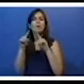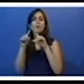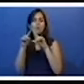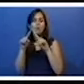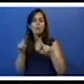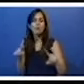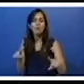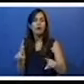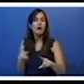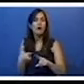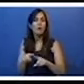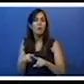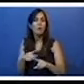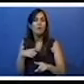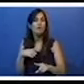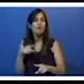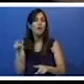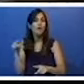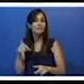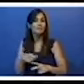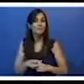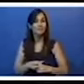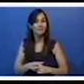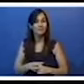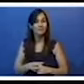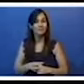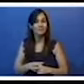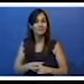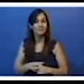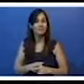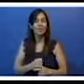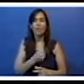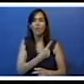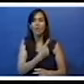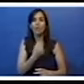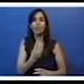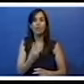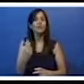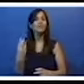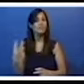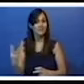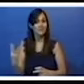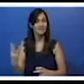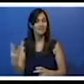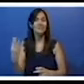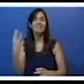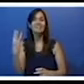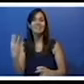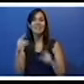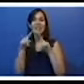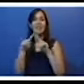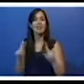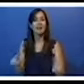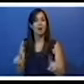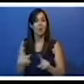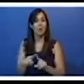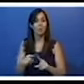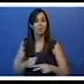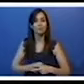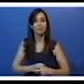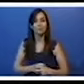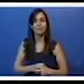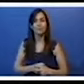formam um trapézio vamos dividir um dois três três triângulos